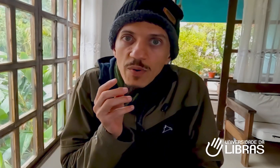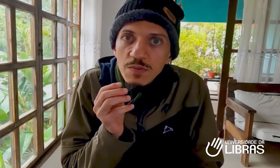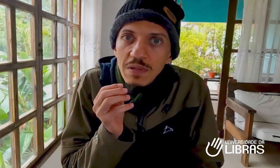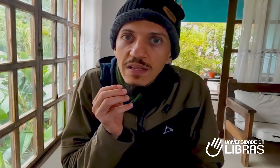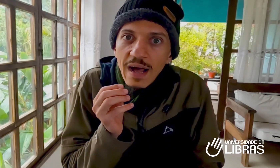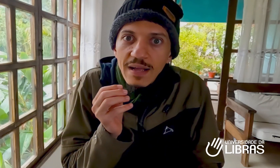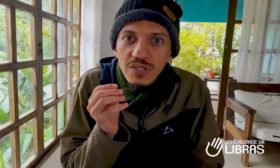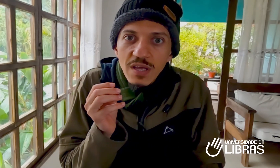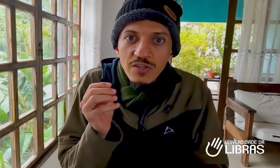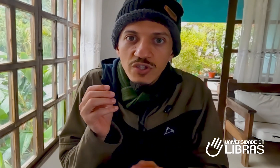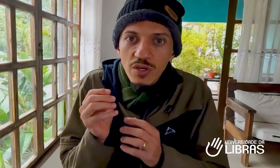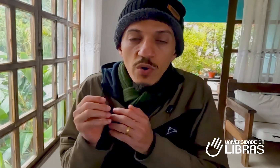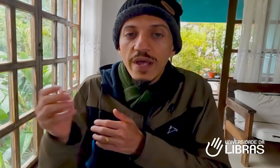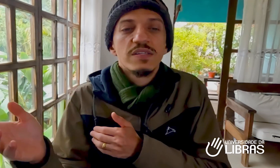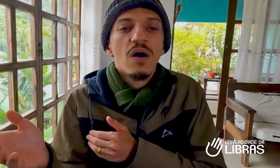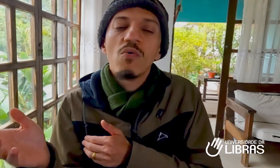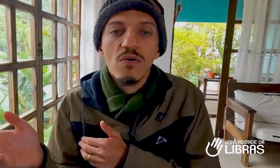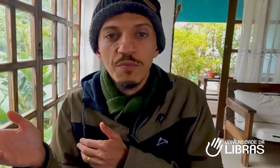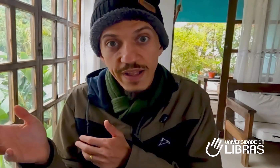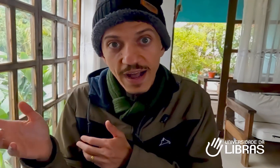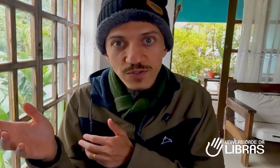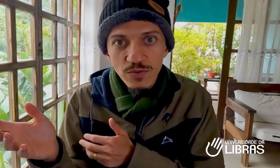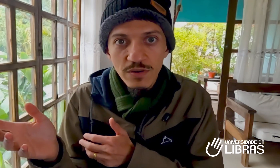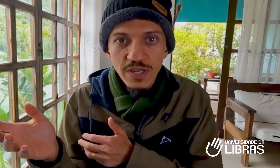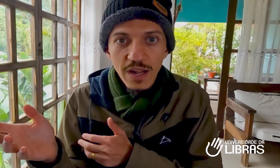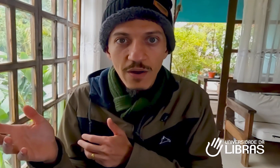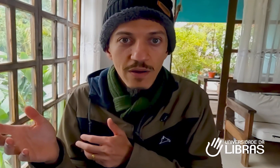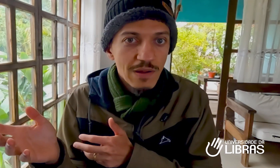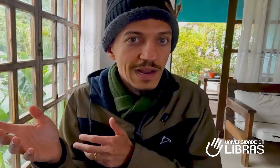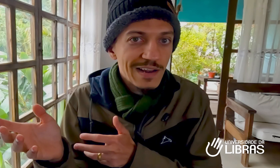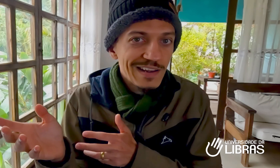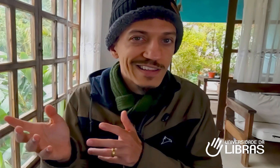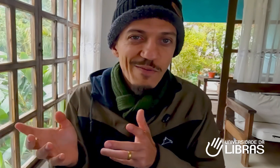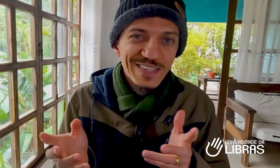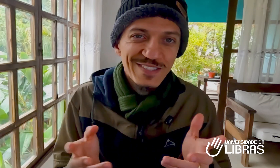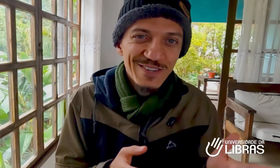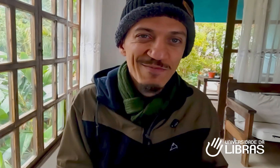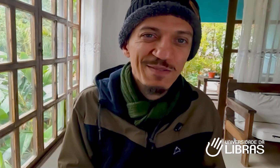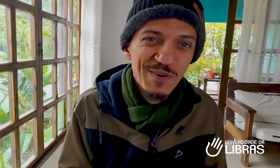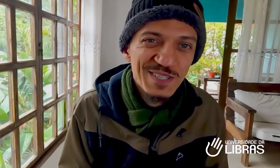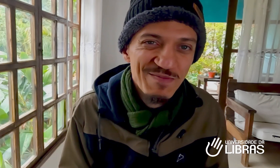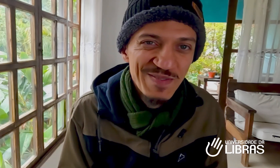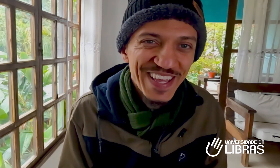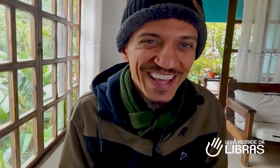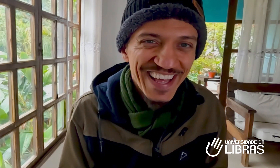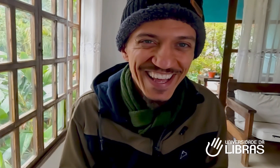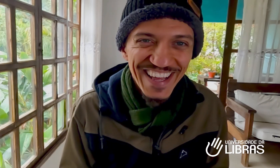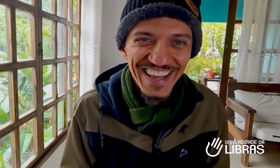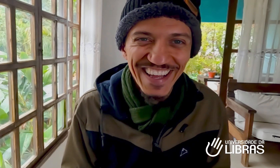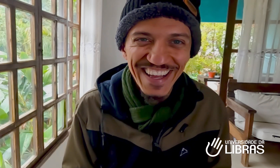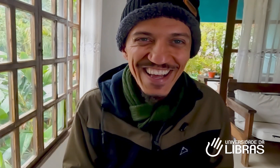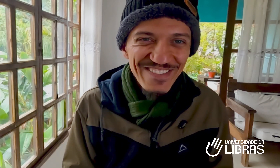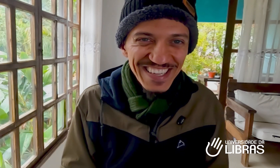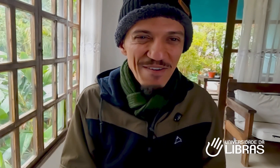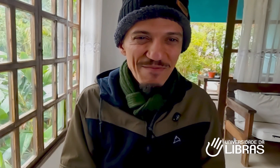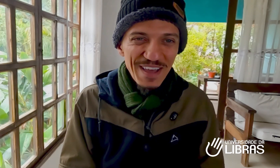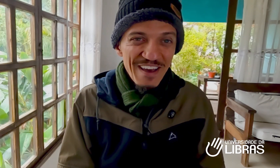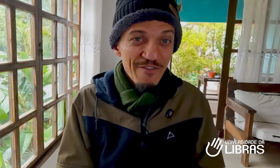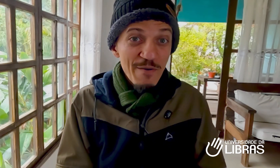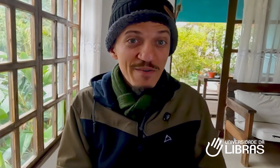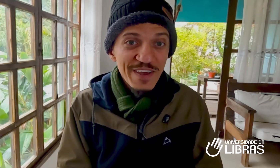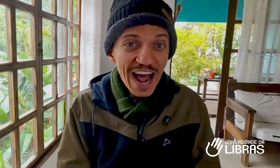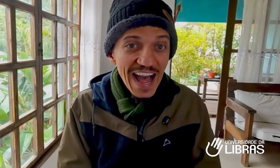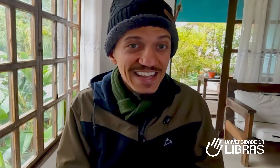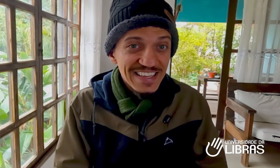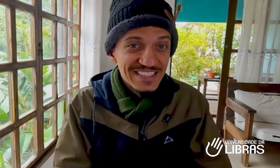só a possibilidade de conexão com a comunidade surda no geral, eu literalmente trouxe minha esposa para mim. Percebe?